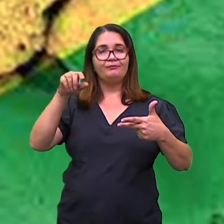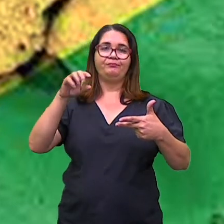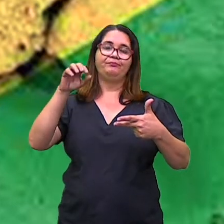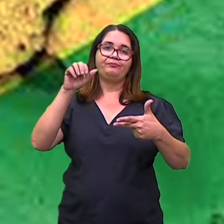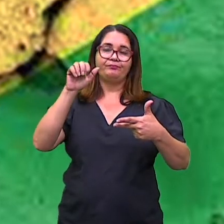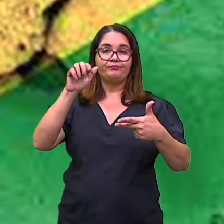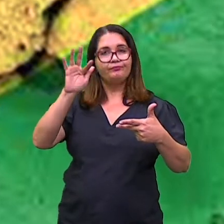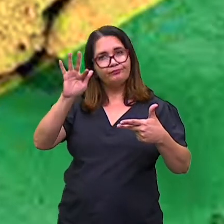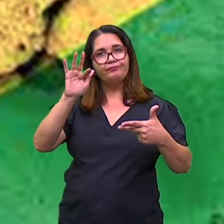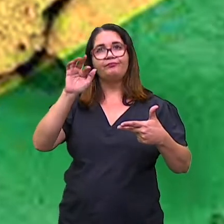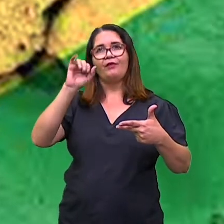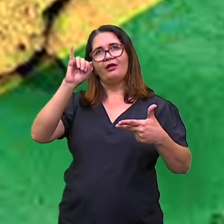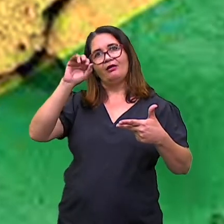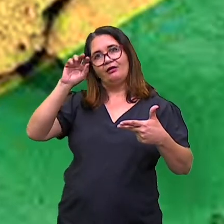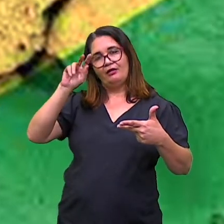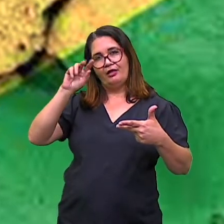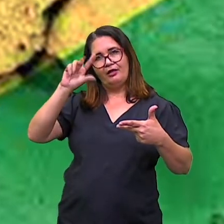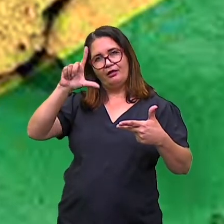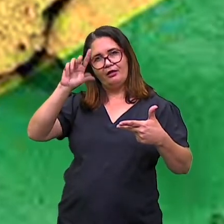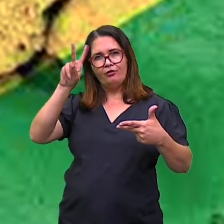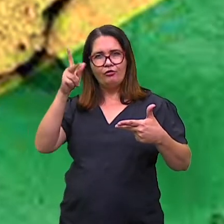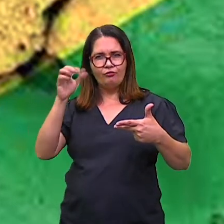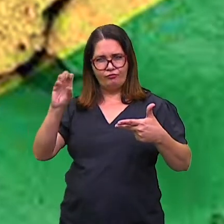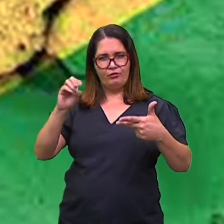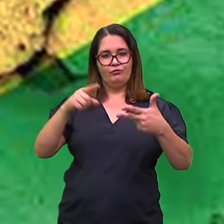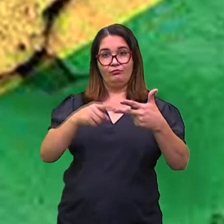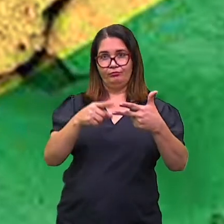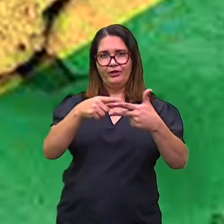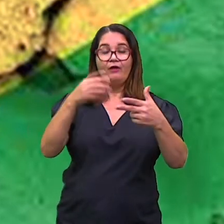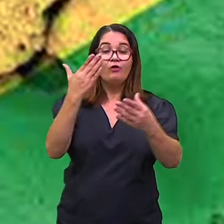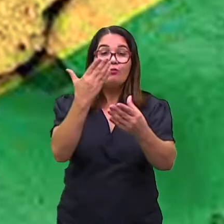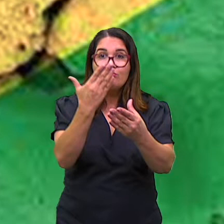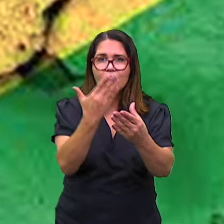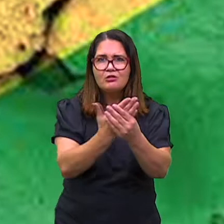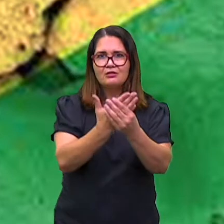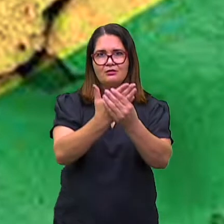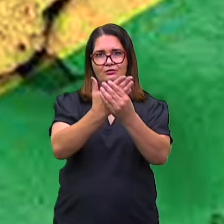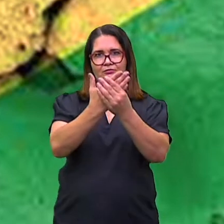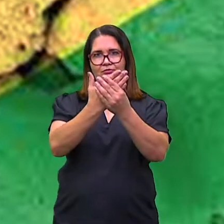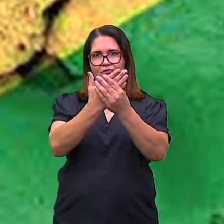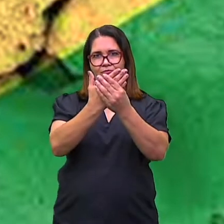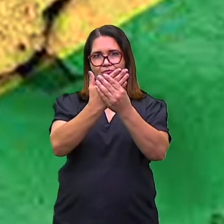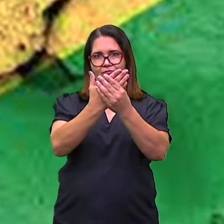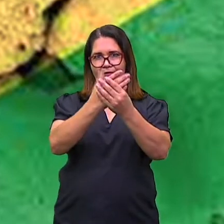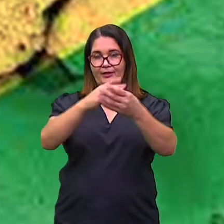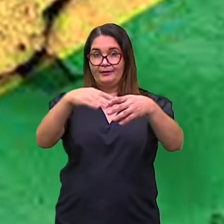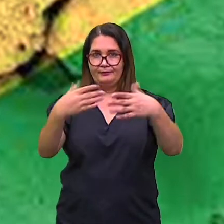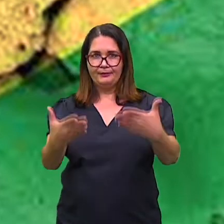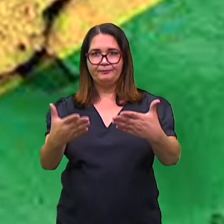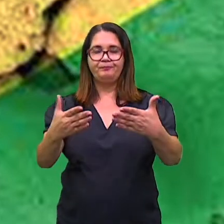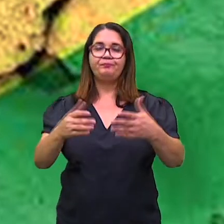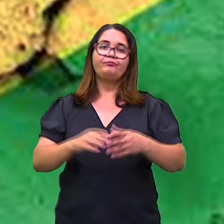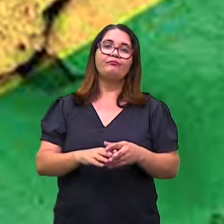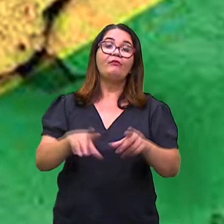concretizaram esses processos de maneira veloz. Já o